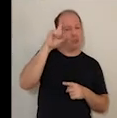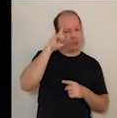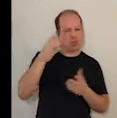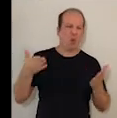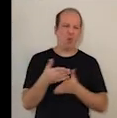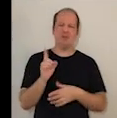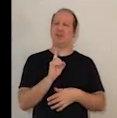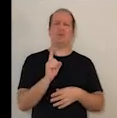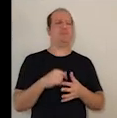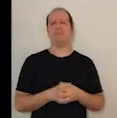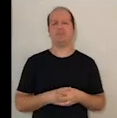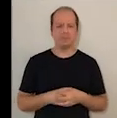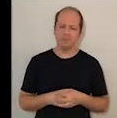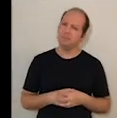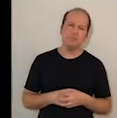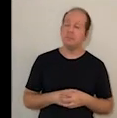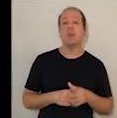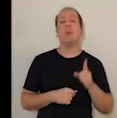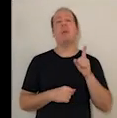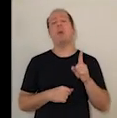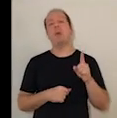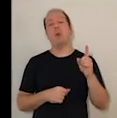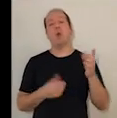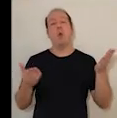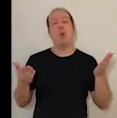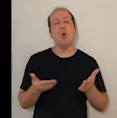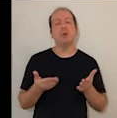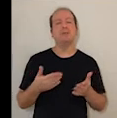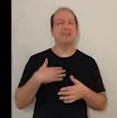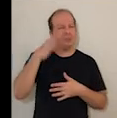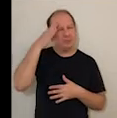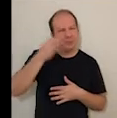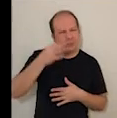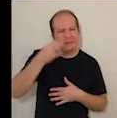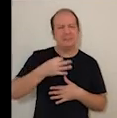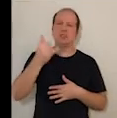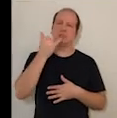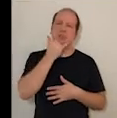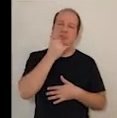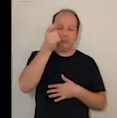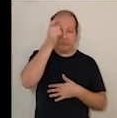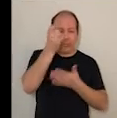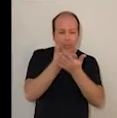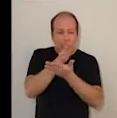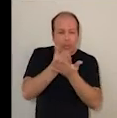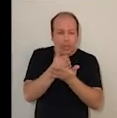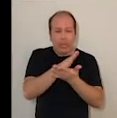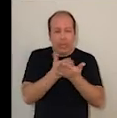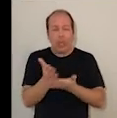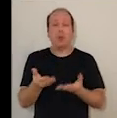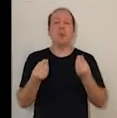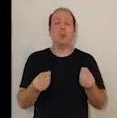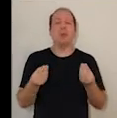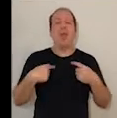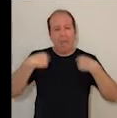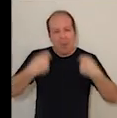sim. Para hoje, para já. Tenha juízo, meu senhor. Será que o demônio não deixa sossegado nem por um instante? Eu preciso